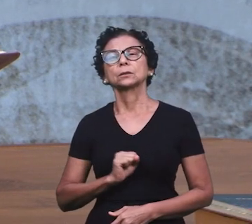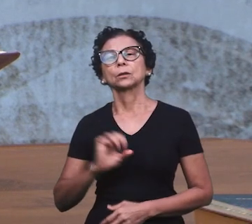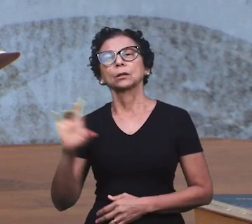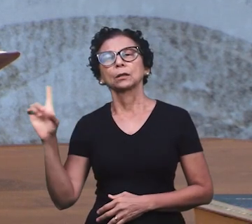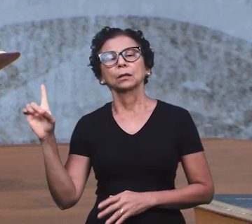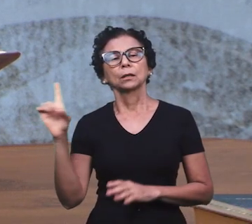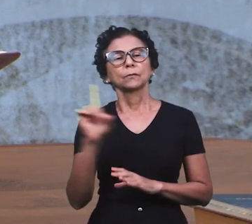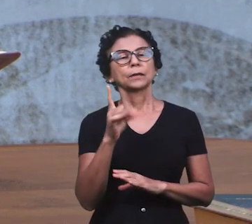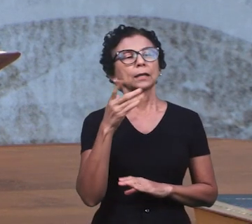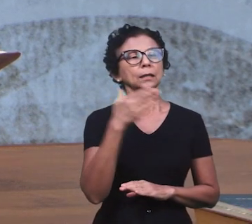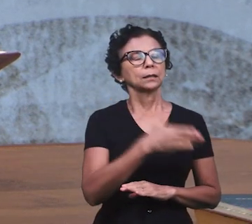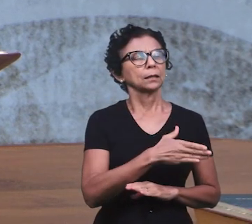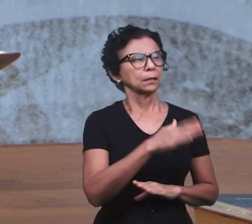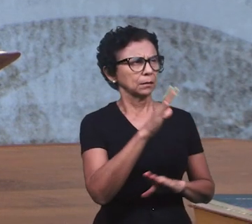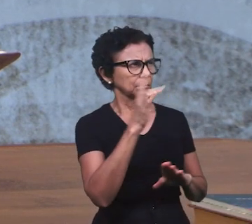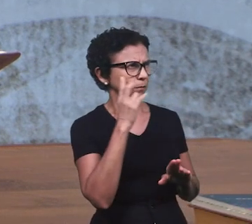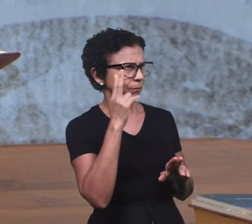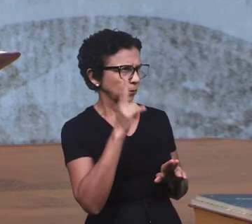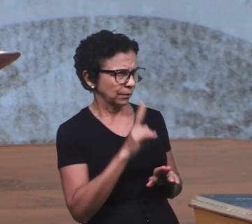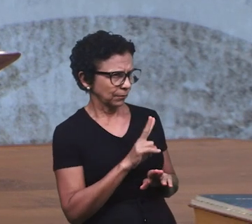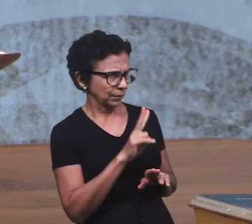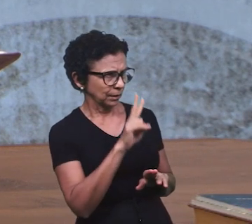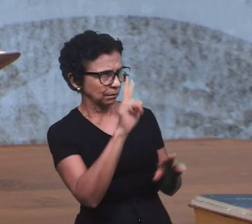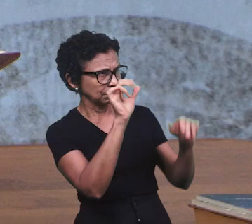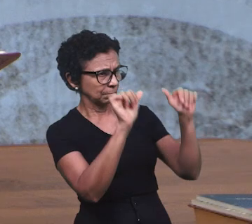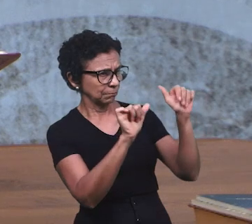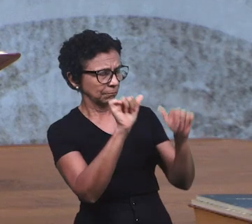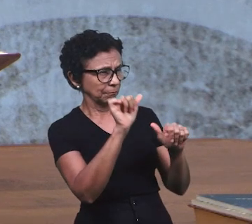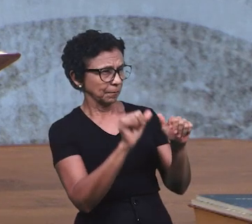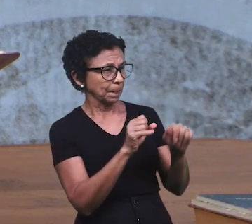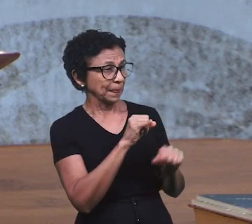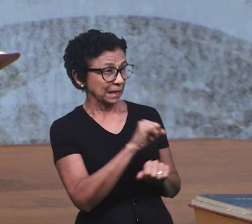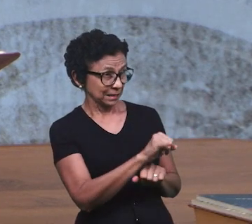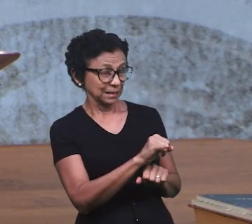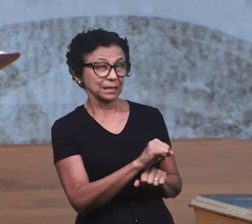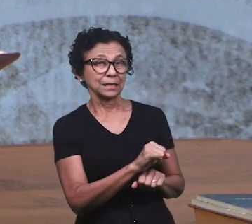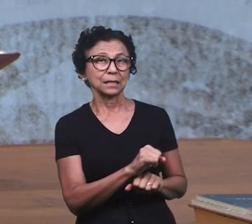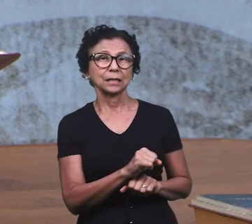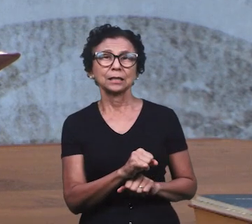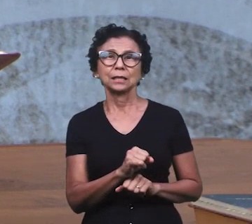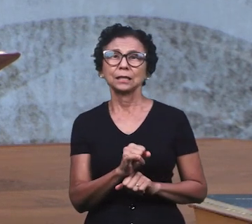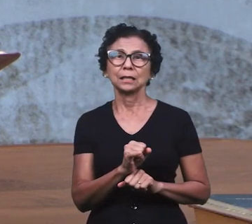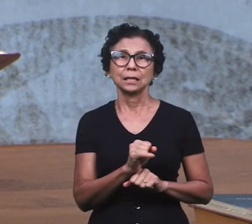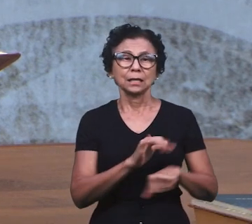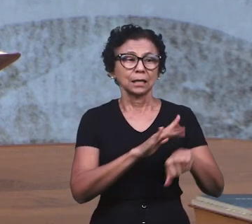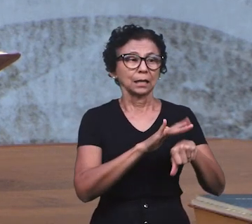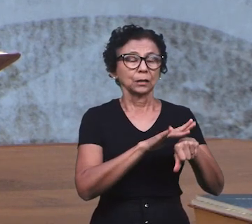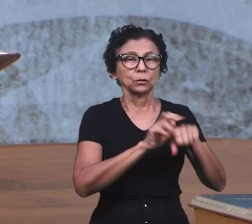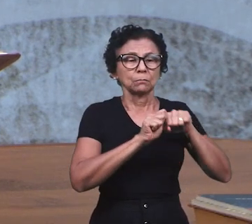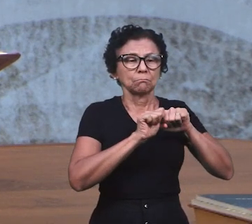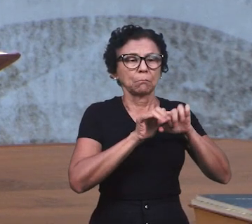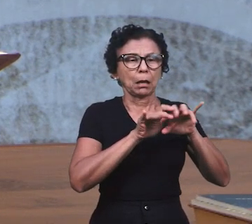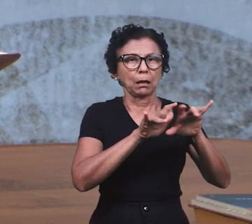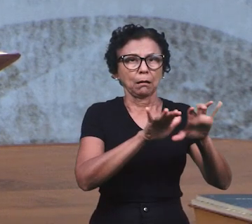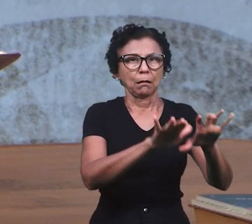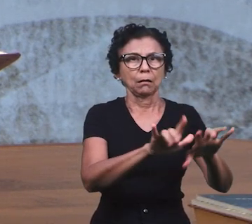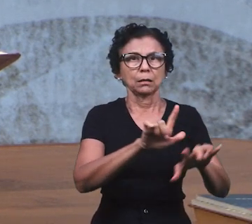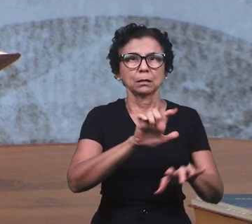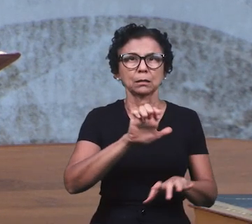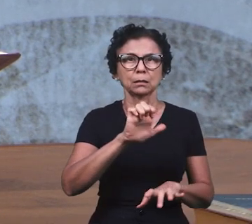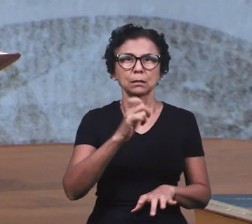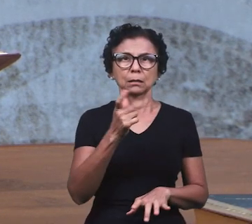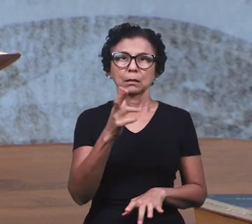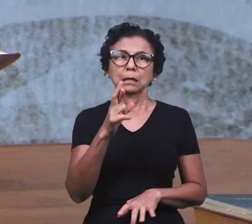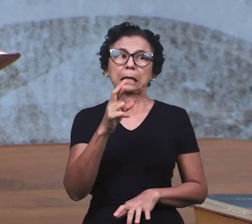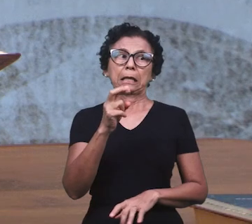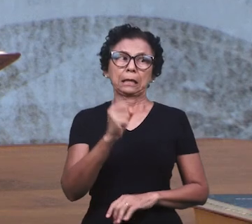entrará e, examinando, eis que, se a praga na casa se tem estendido, lepra roedora há